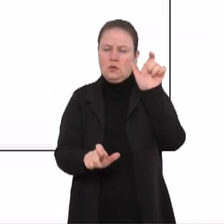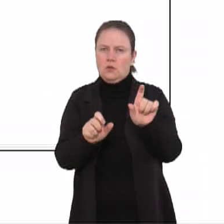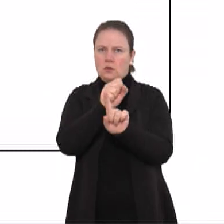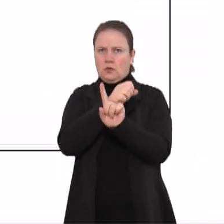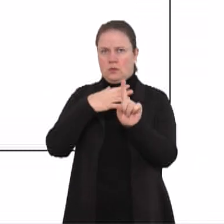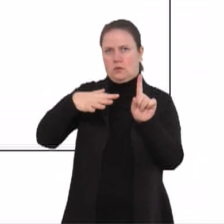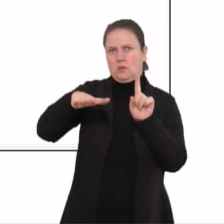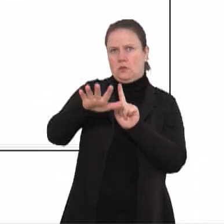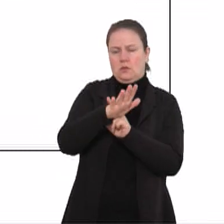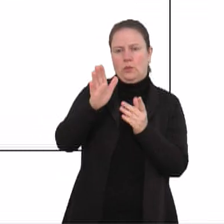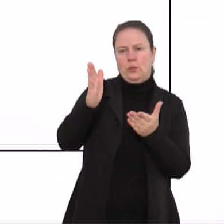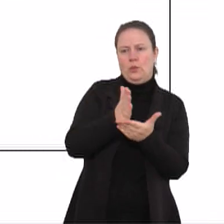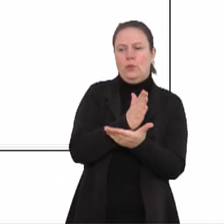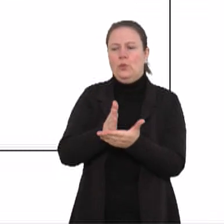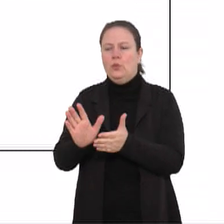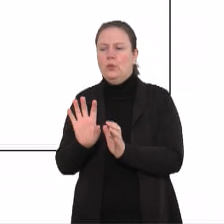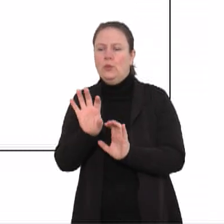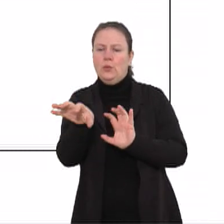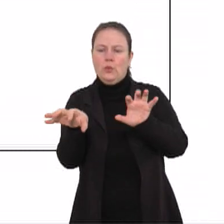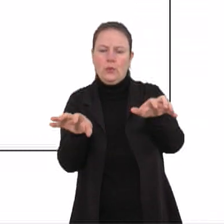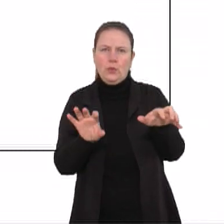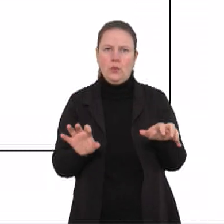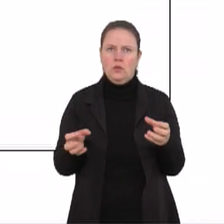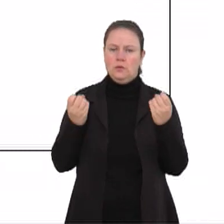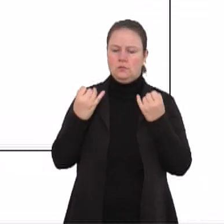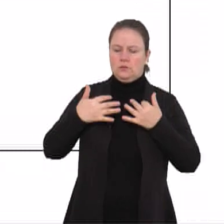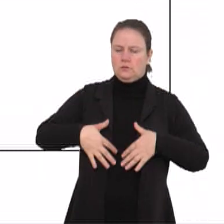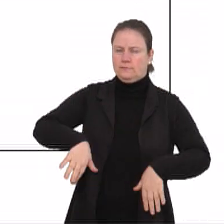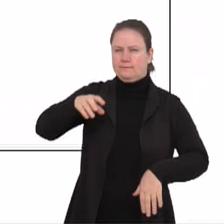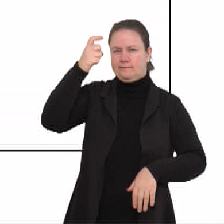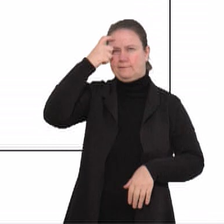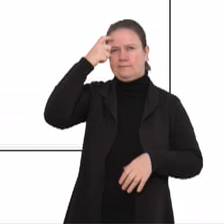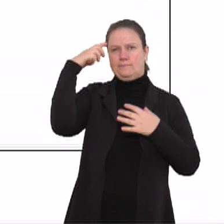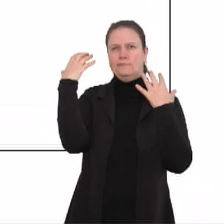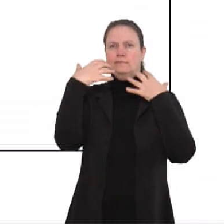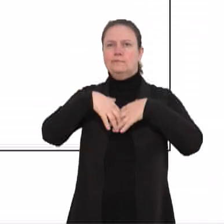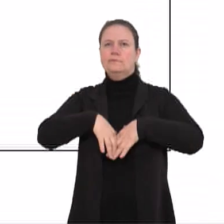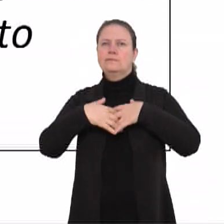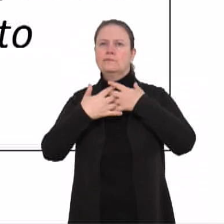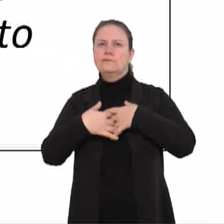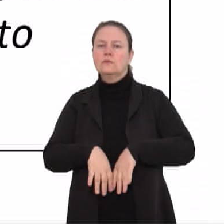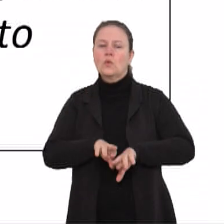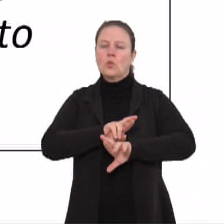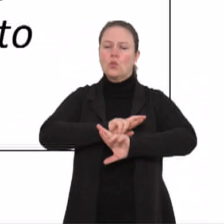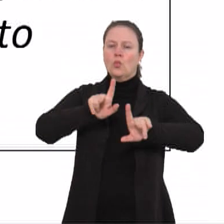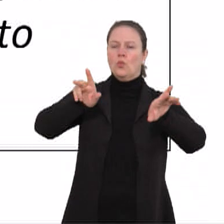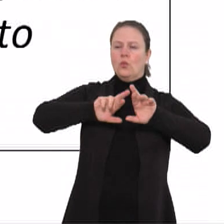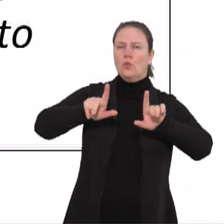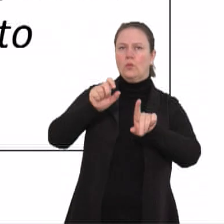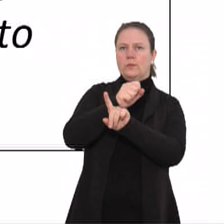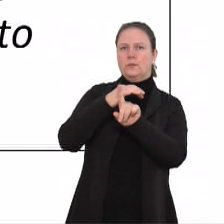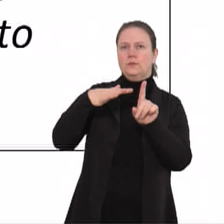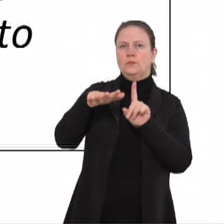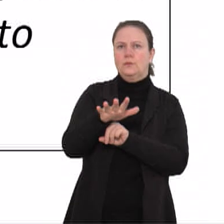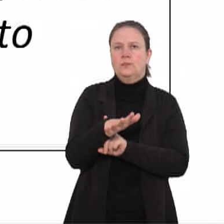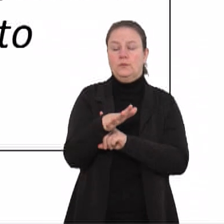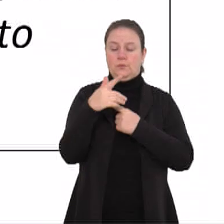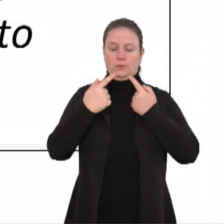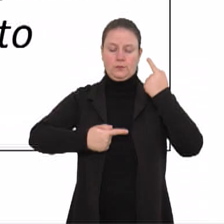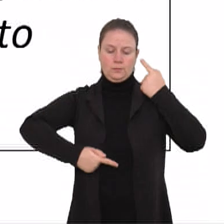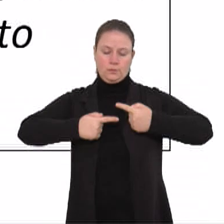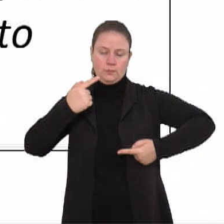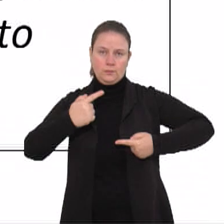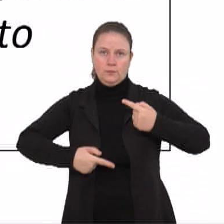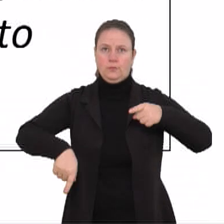em classes uma explicação racional para as diferenças sociais,